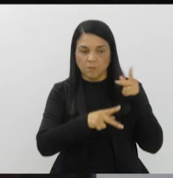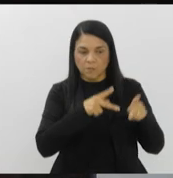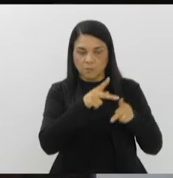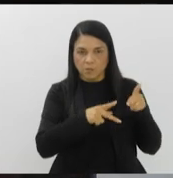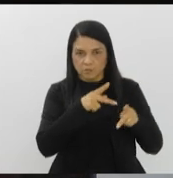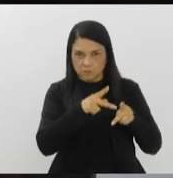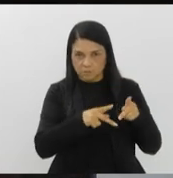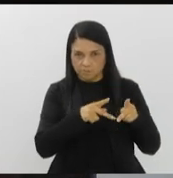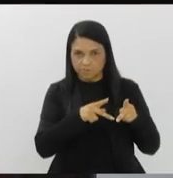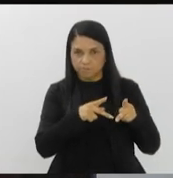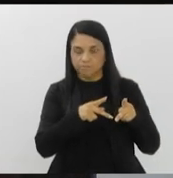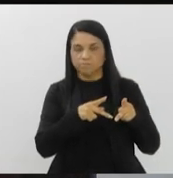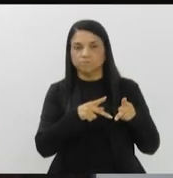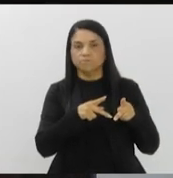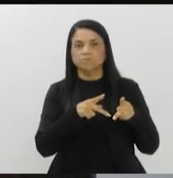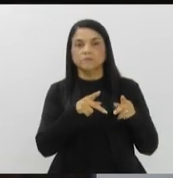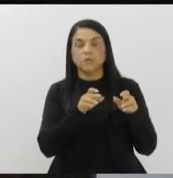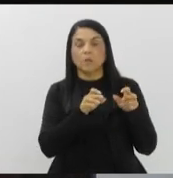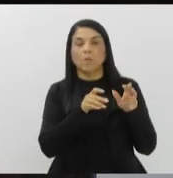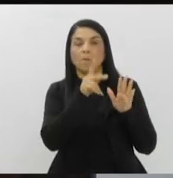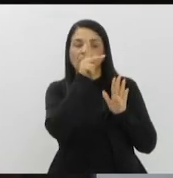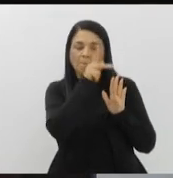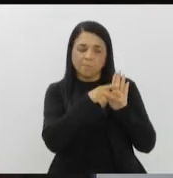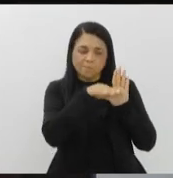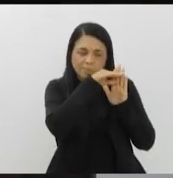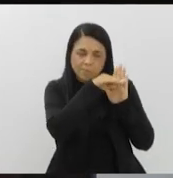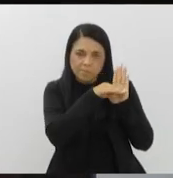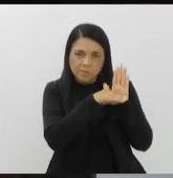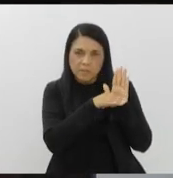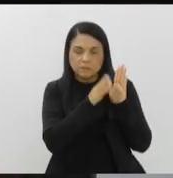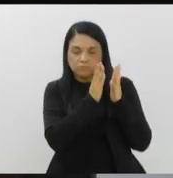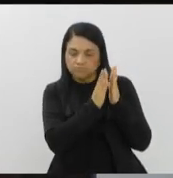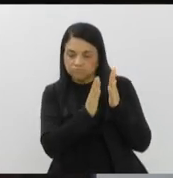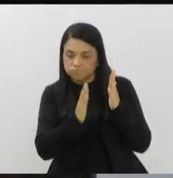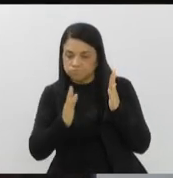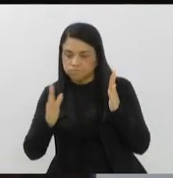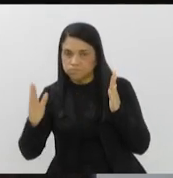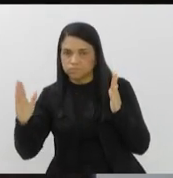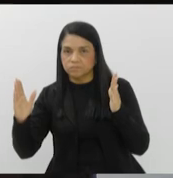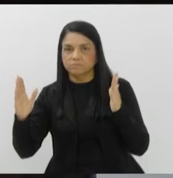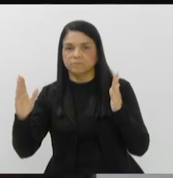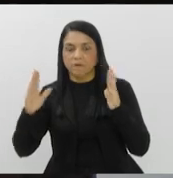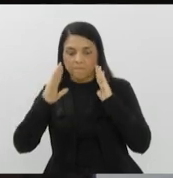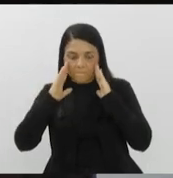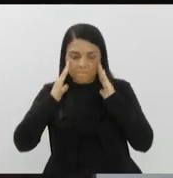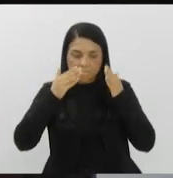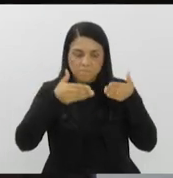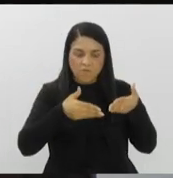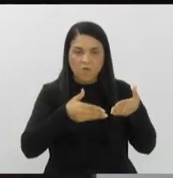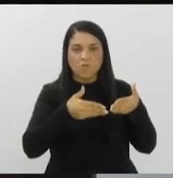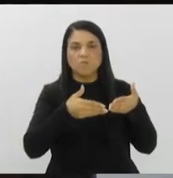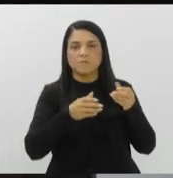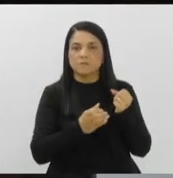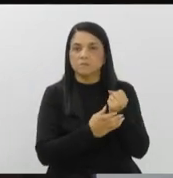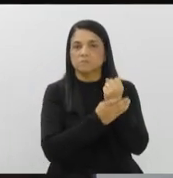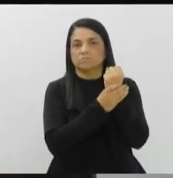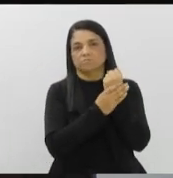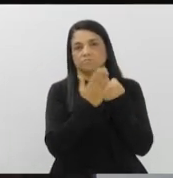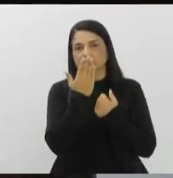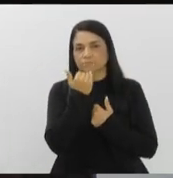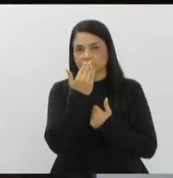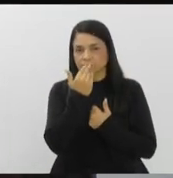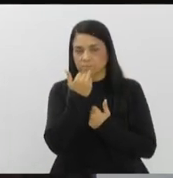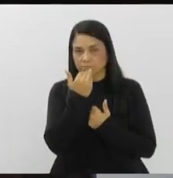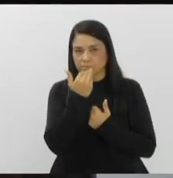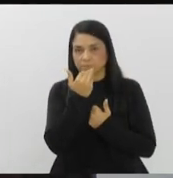fluminense. Então, você tem um plano de longo prazo que tem uma missão específica para a segurança alimentar.